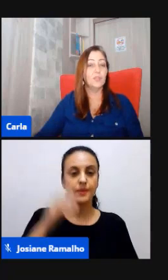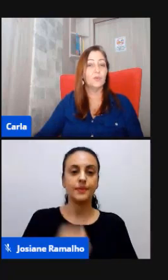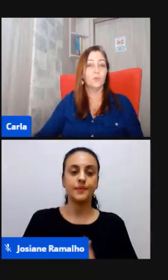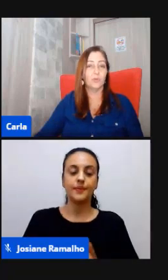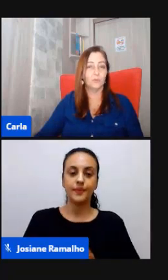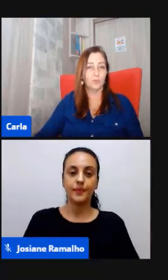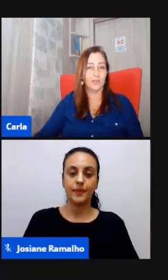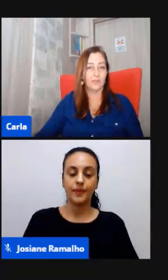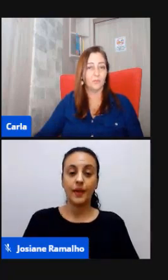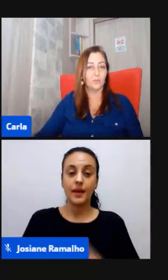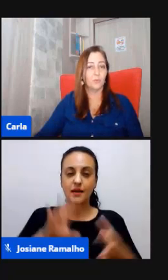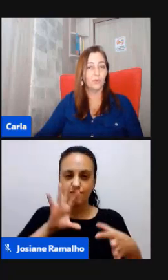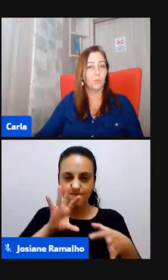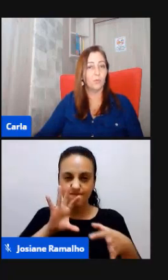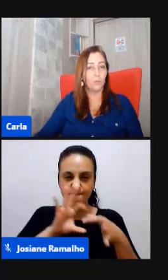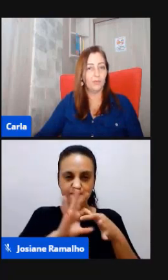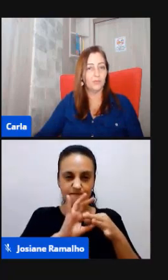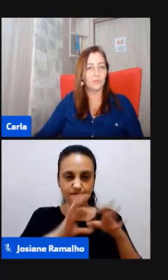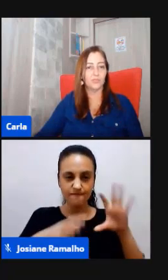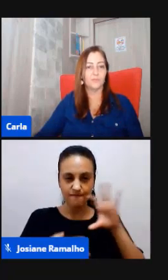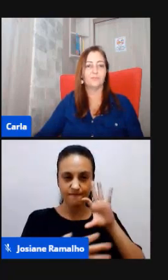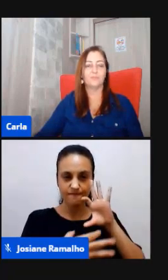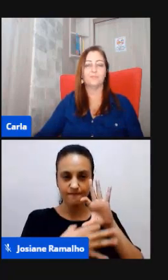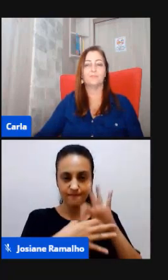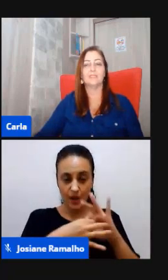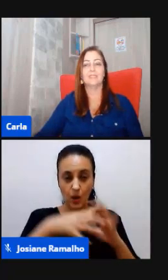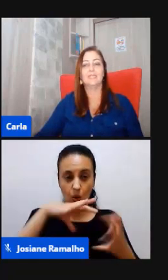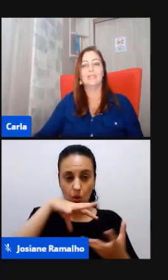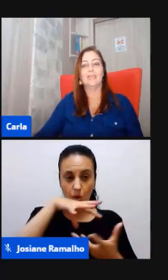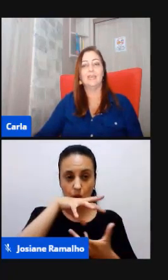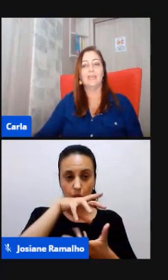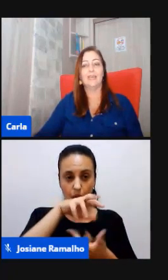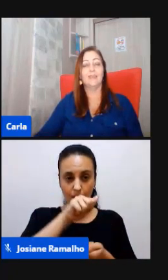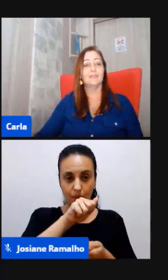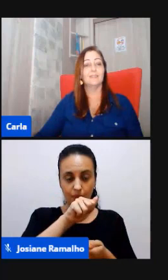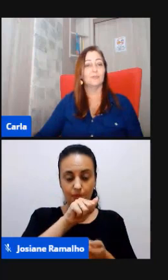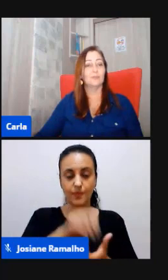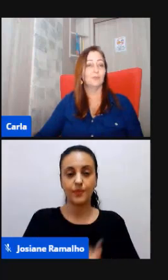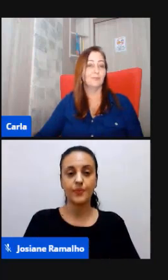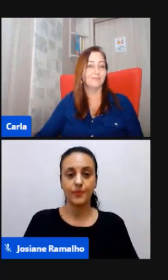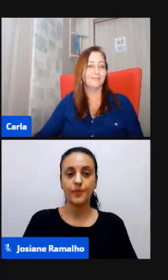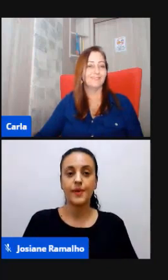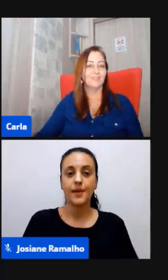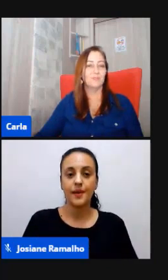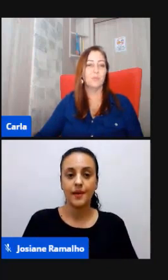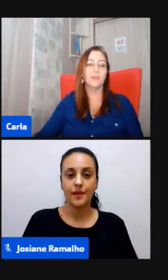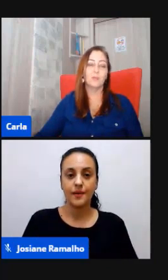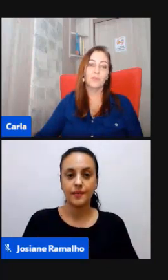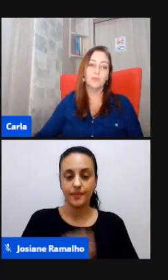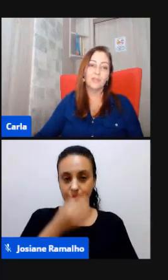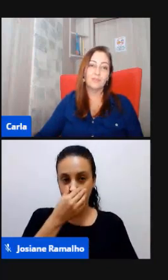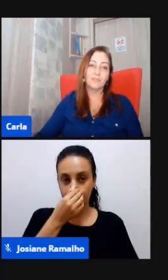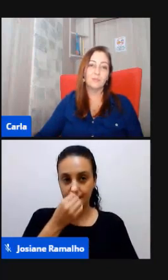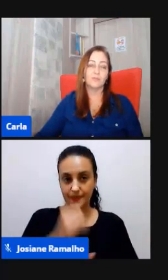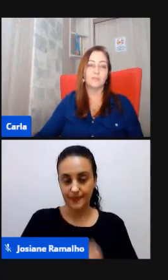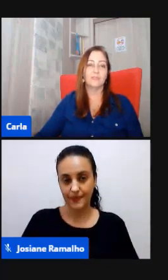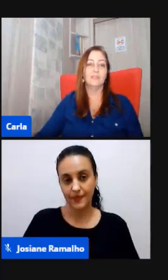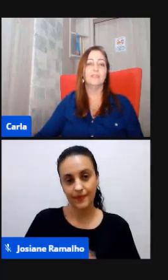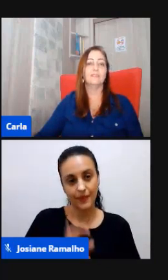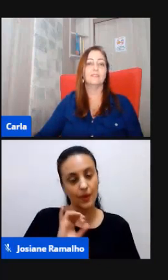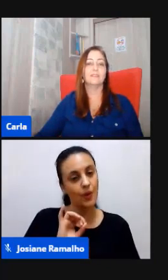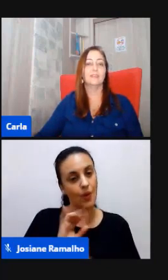Esse vínculo que nos conectam globalmente. Era esse o meu preâmbulo que eu queria fazer